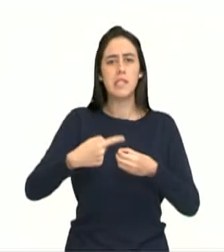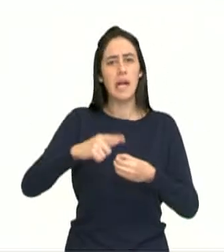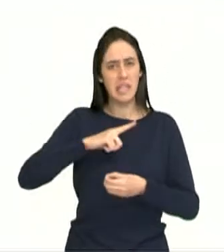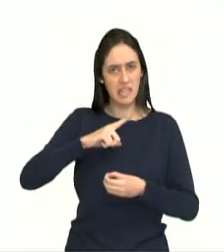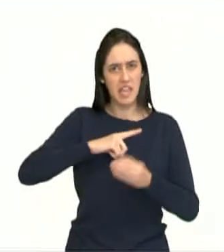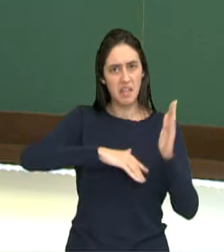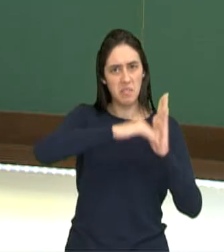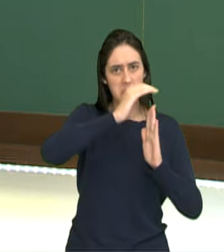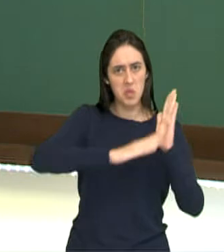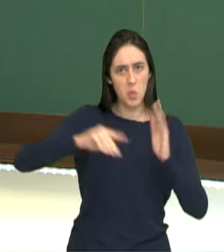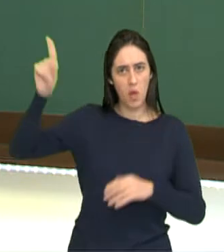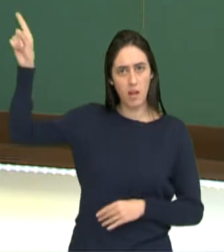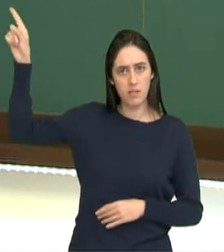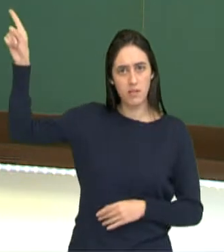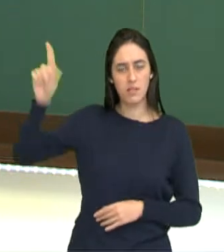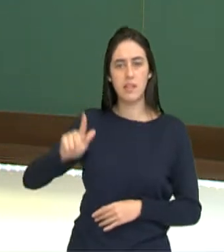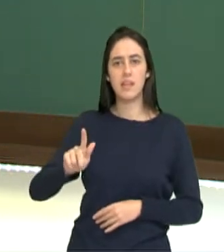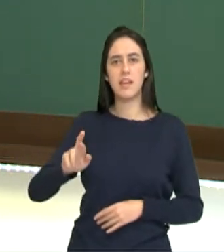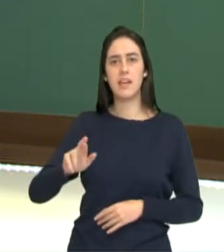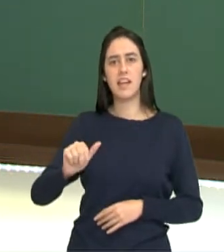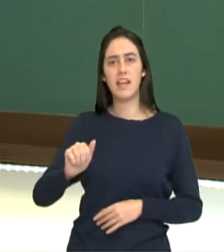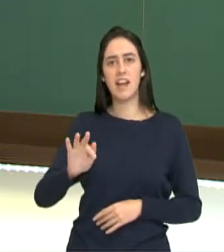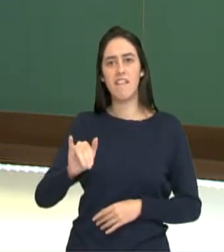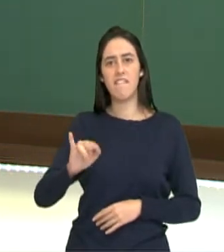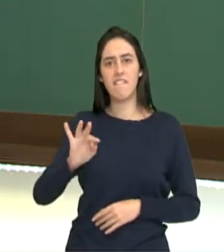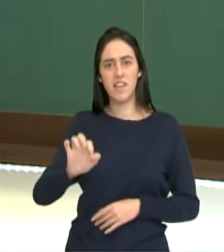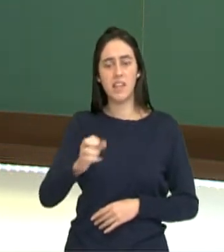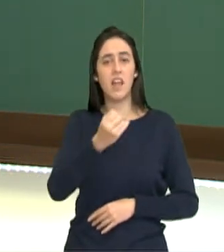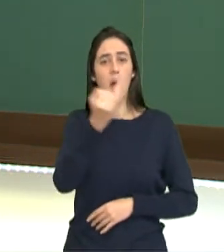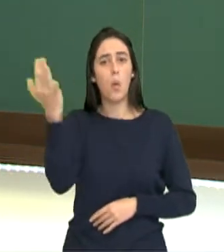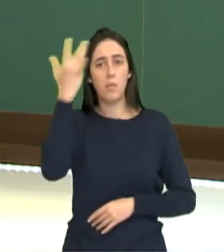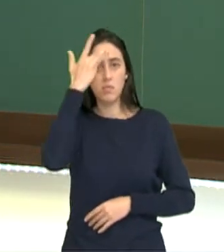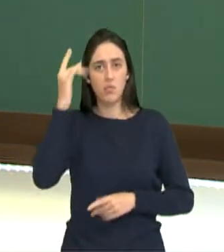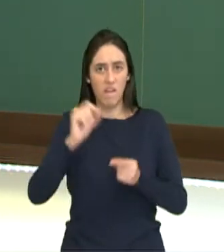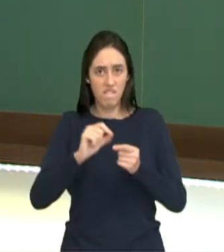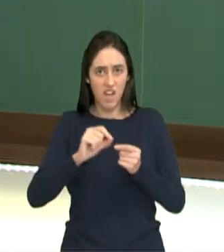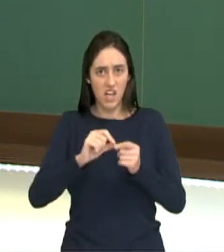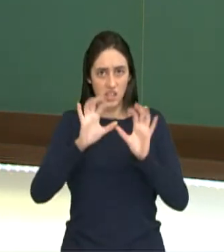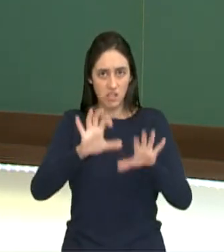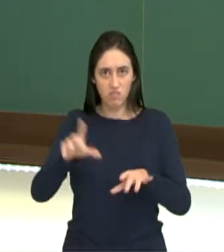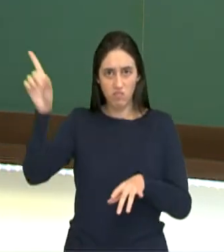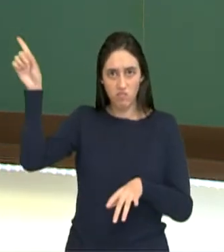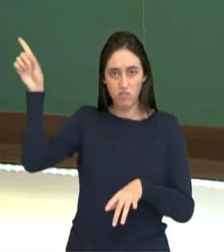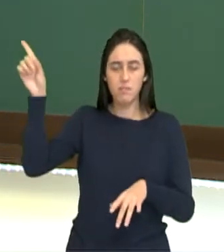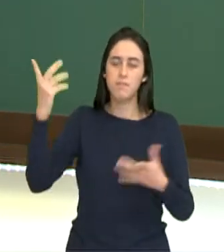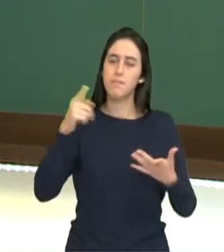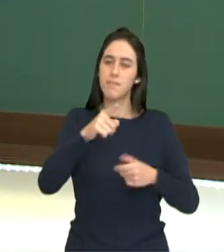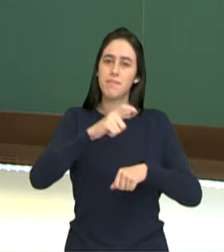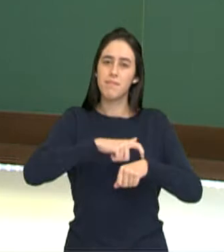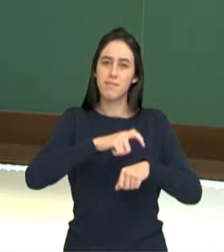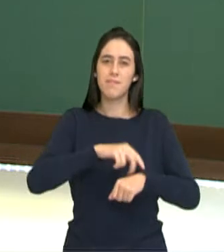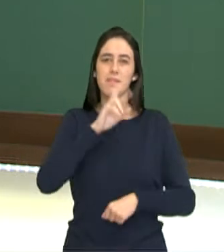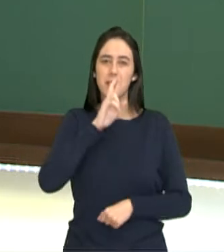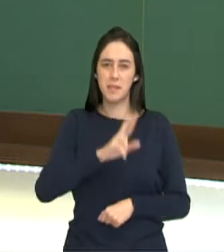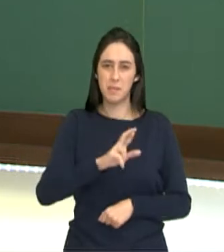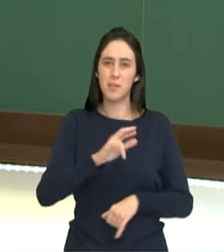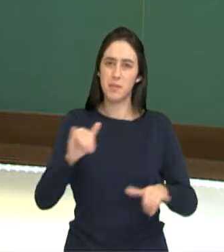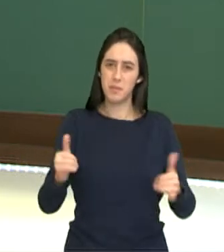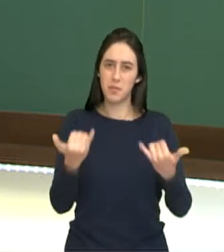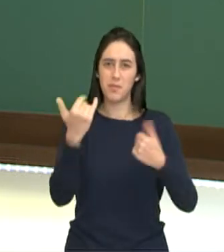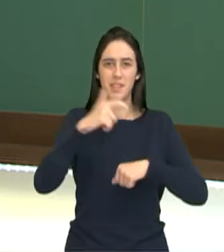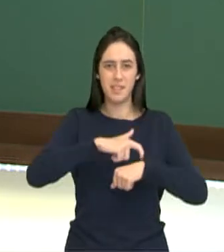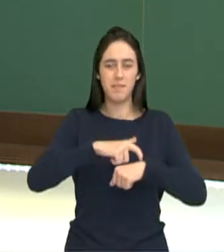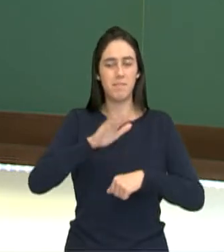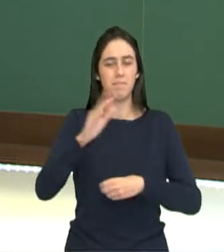né? Existem pessoas que fazem grafite na cidade onde você mora? Vou dar mais algum tempinho para que vocês possam responder essas